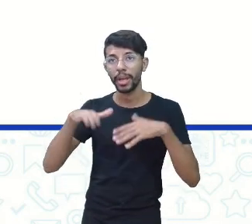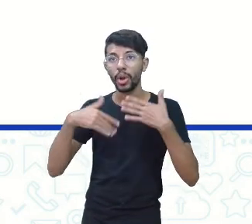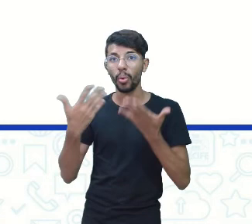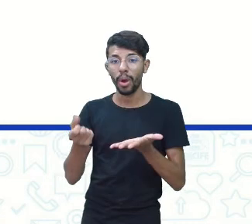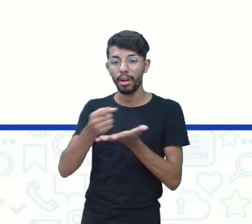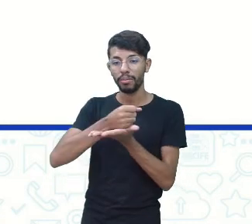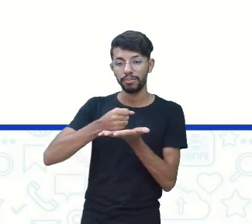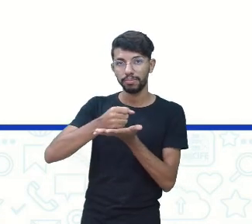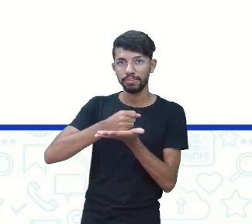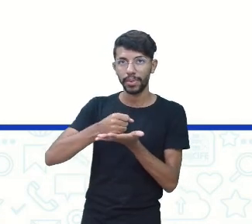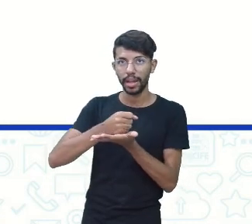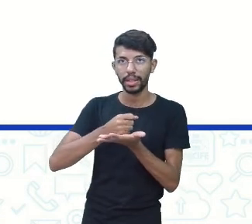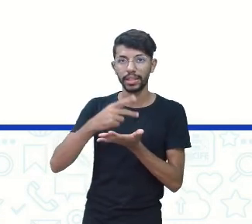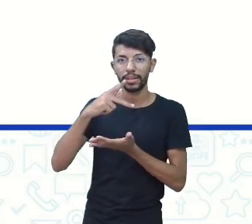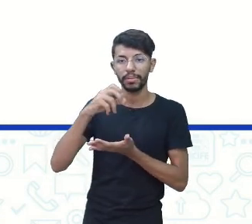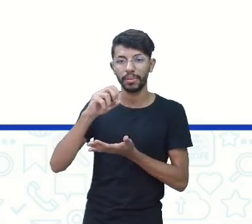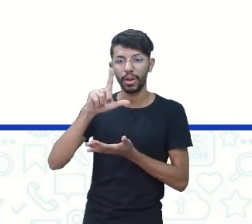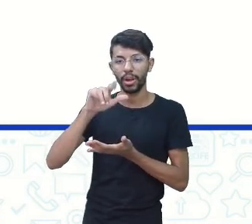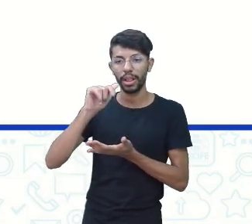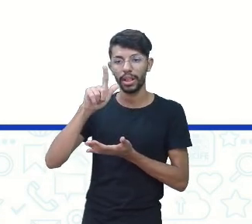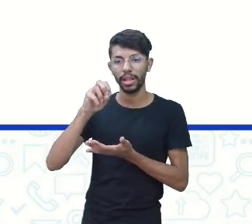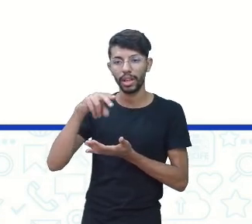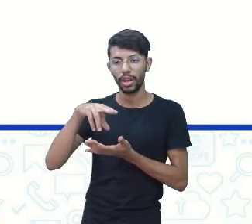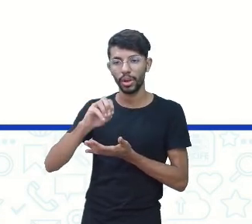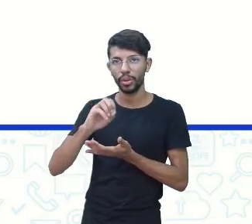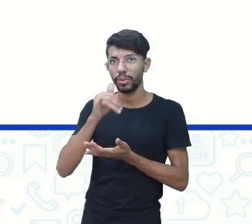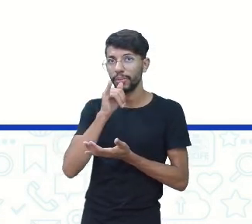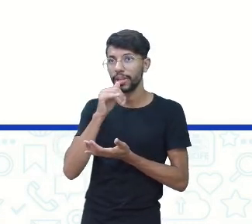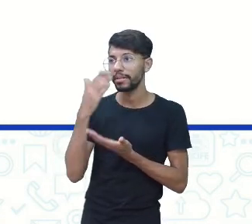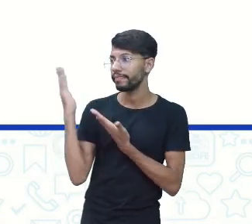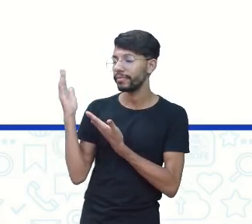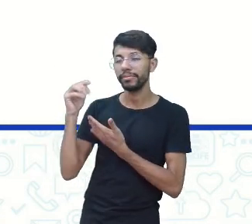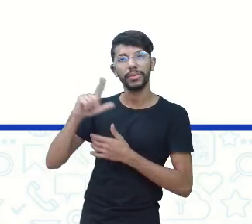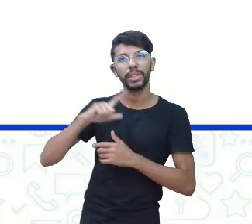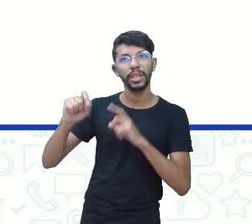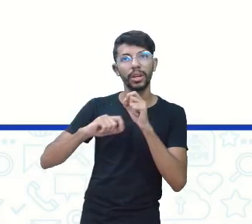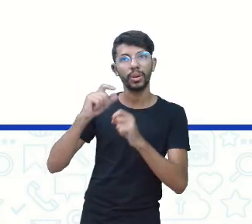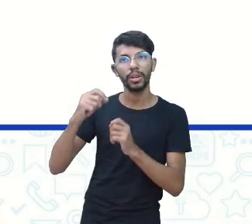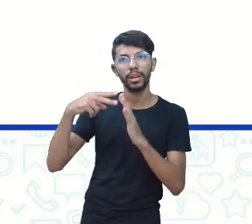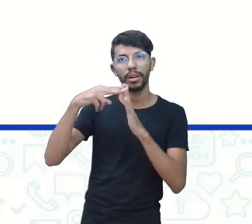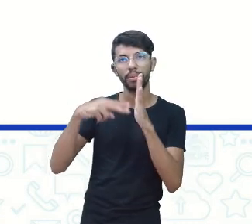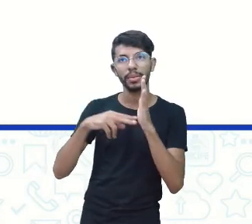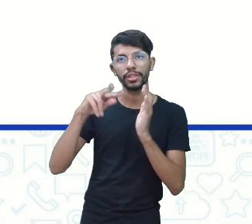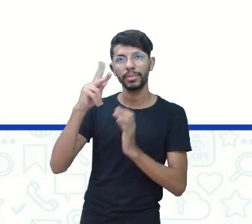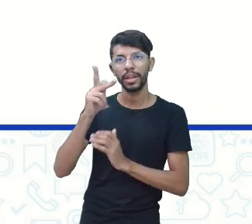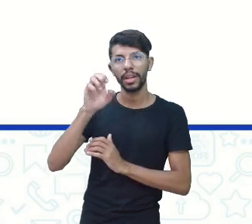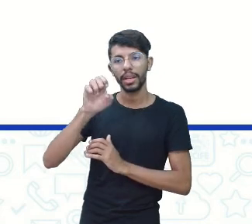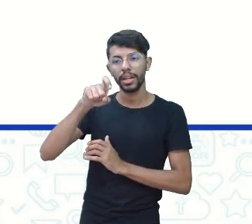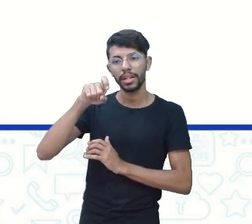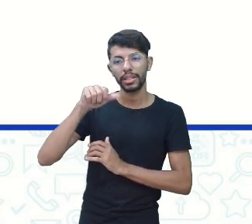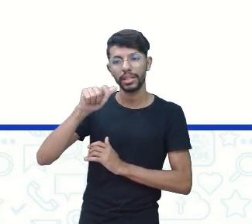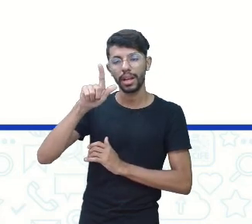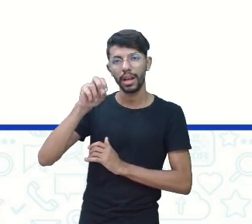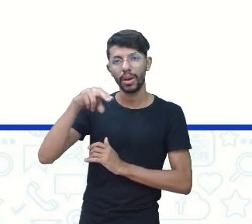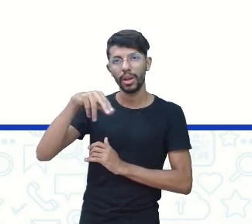base. Nesse caso, a gente tem um prisma hexagonal, com 6 lados na base, tá